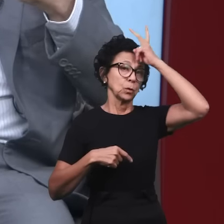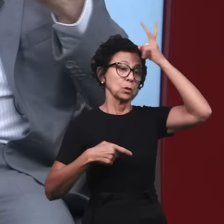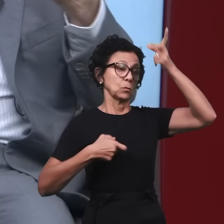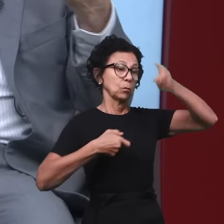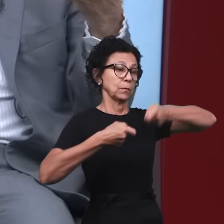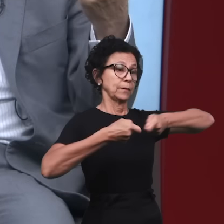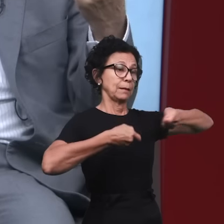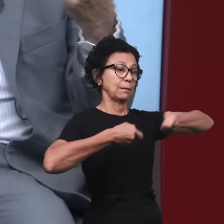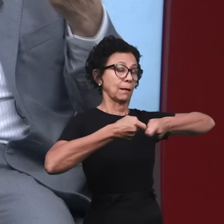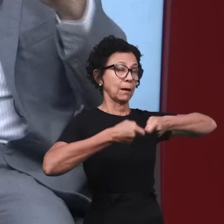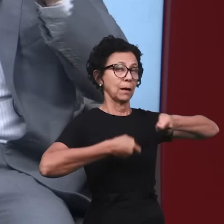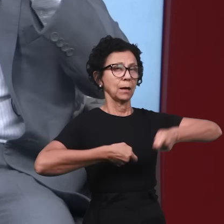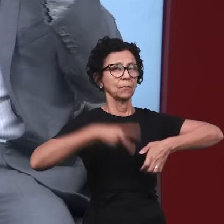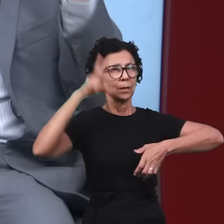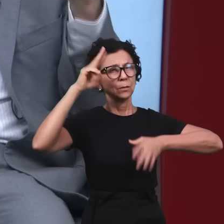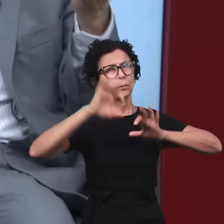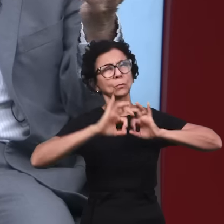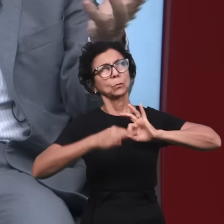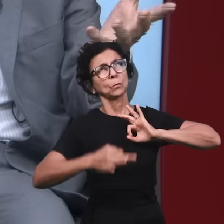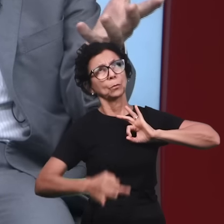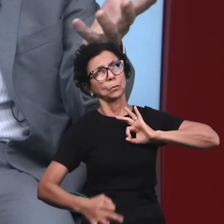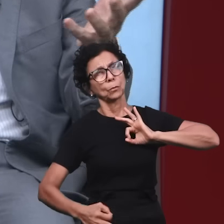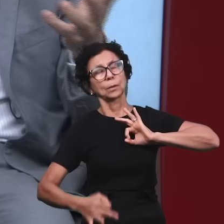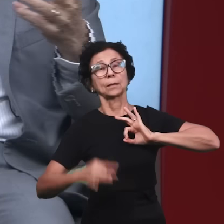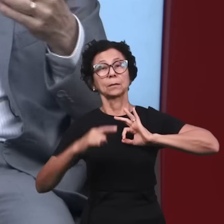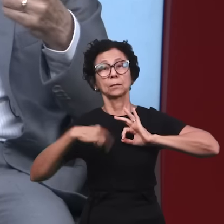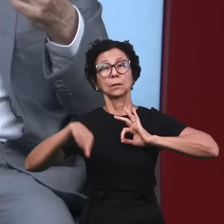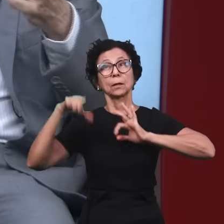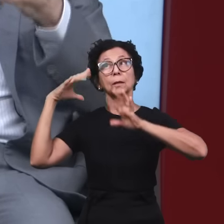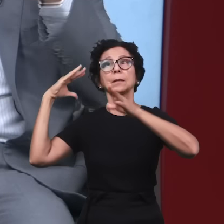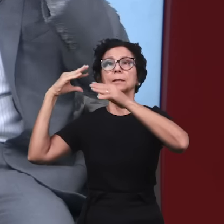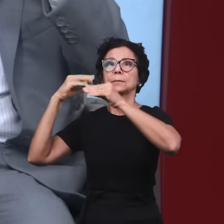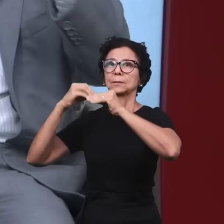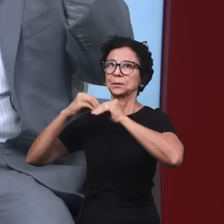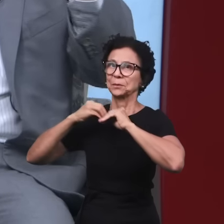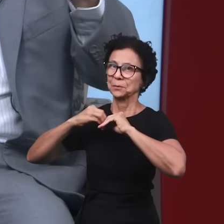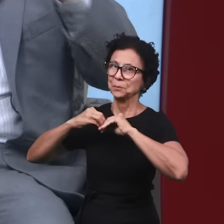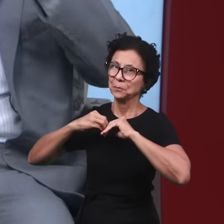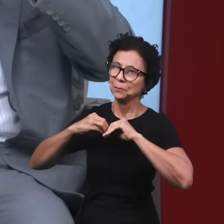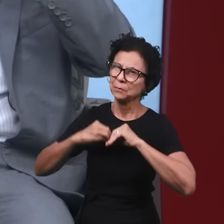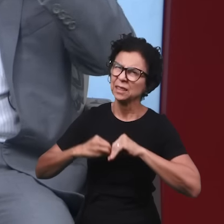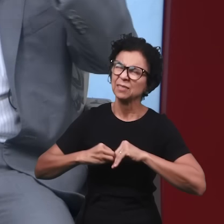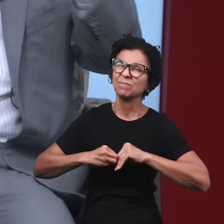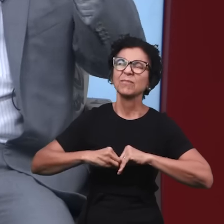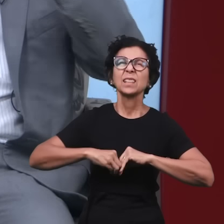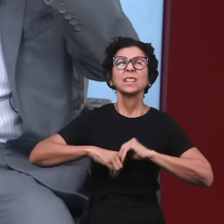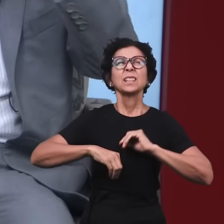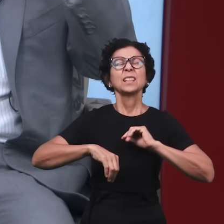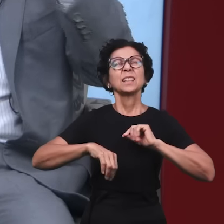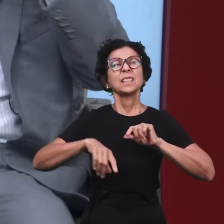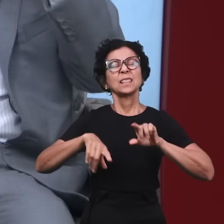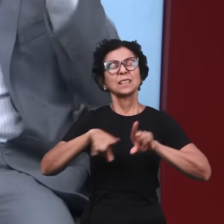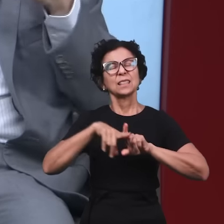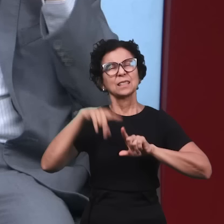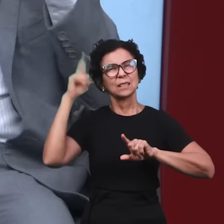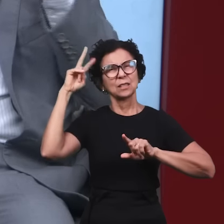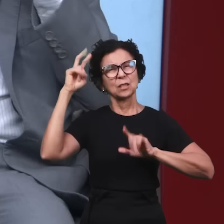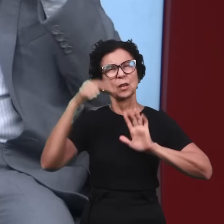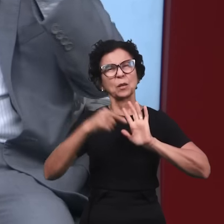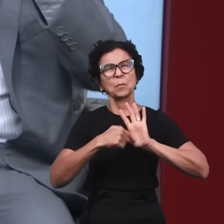é uma história longa que nós estamos simplificando, que essa história está em outros